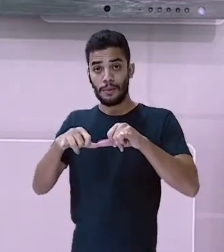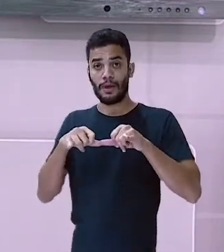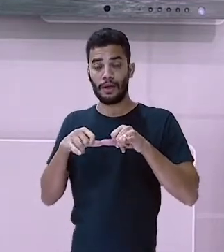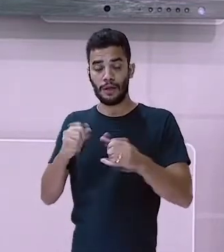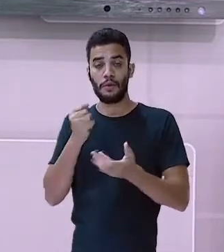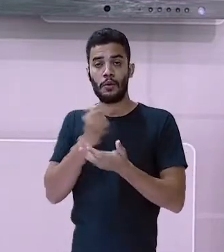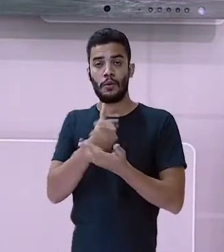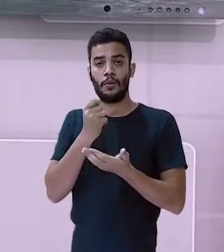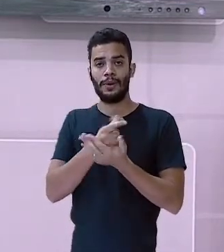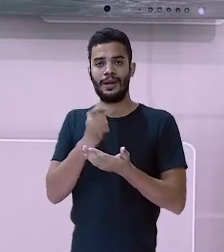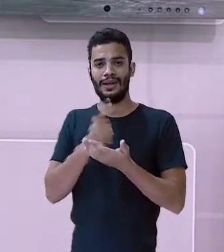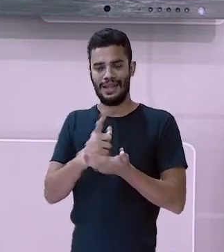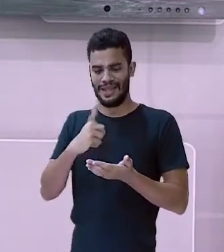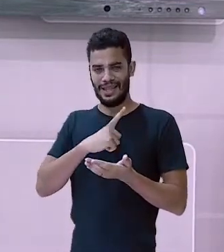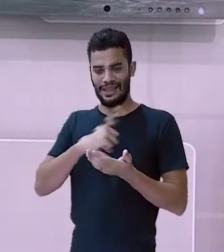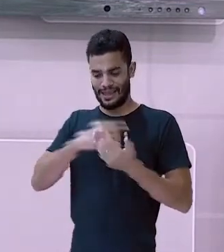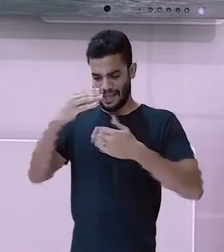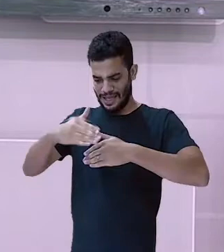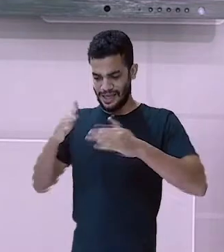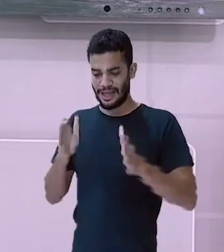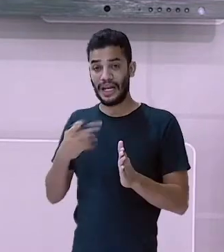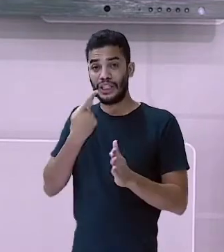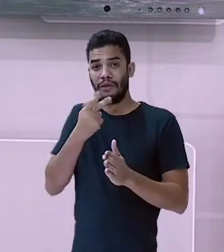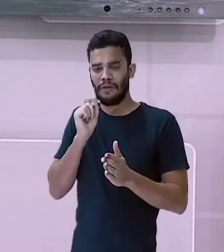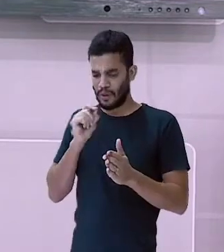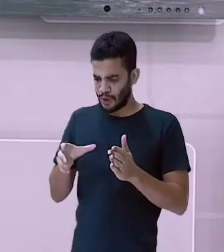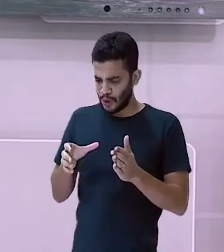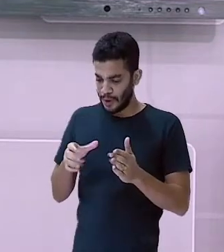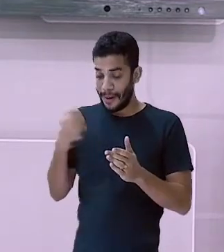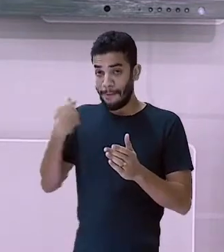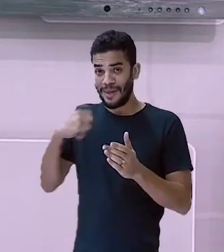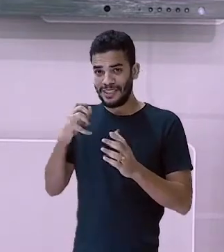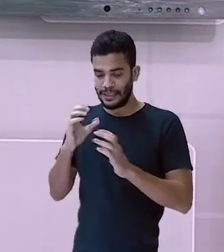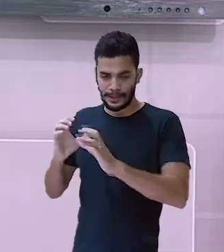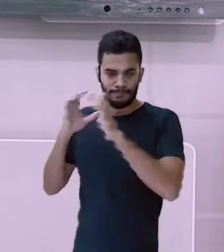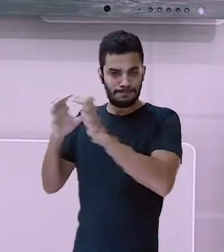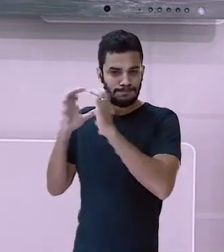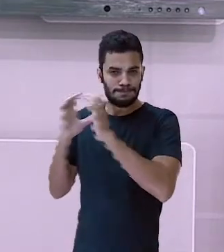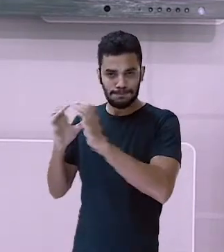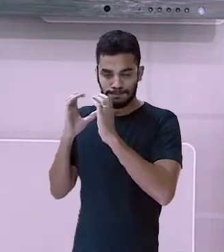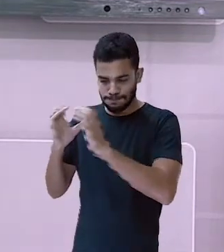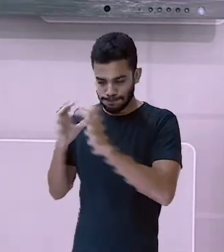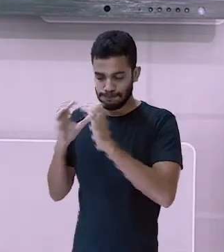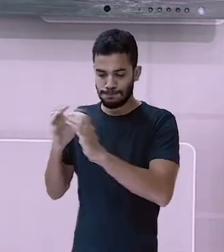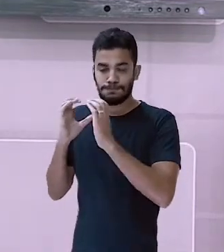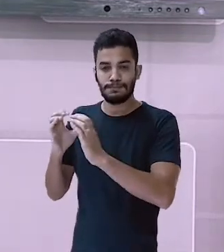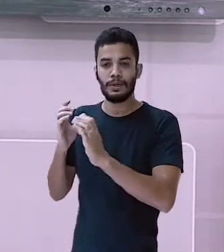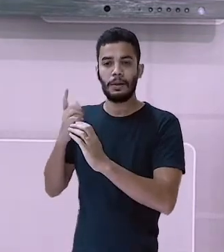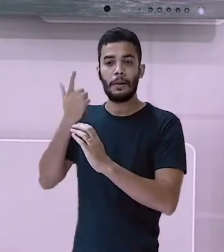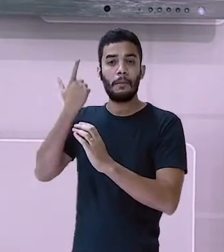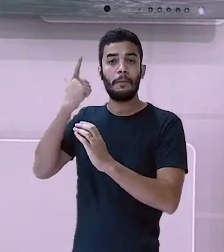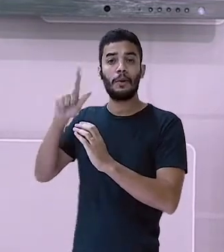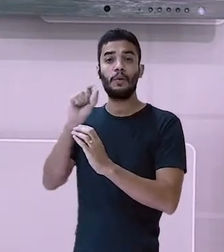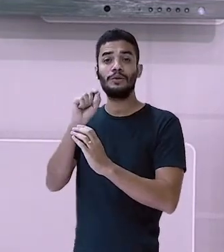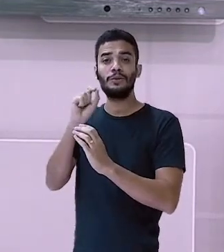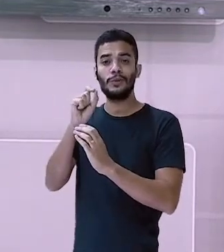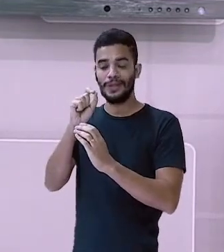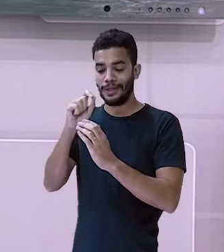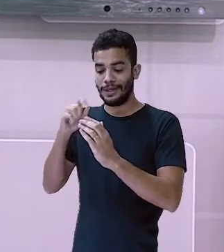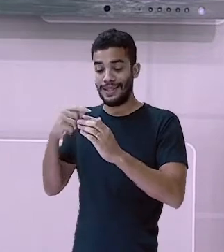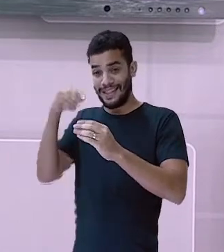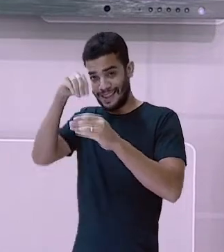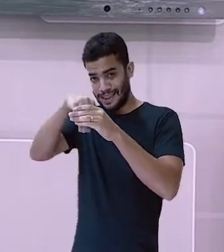usar, antes de ingerir. Exemplo de mistura. E isso tem onde? Tem aí na sua casa, tem na